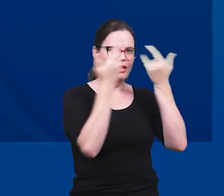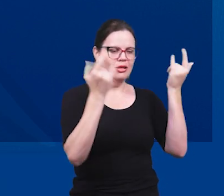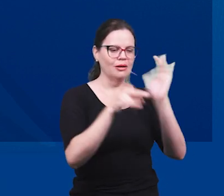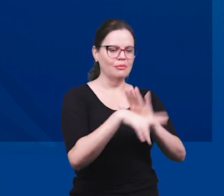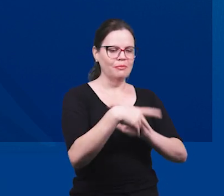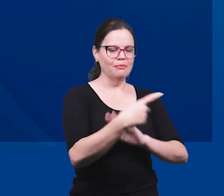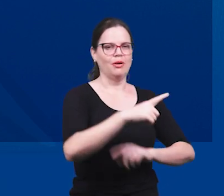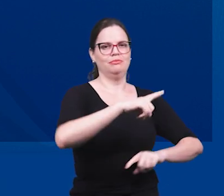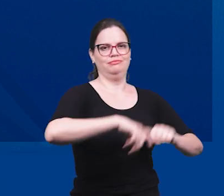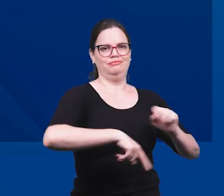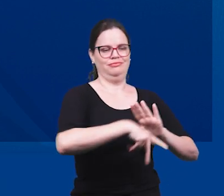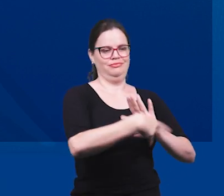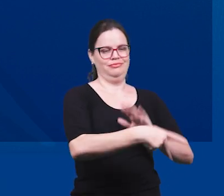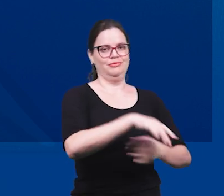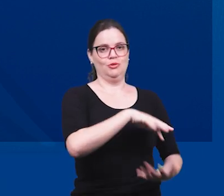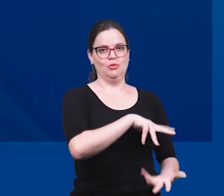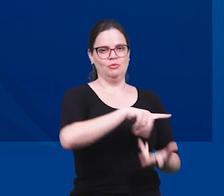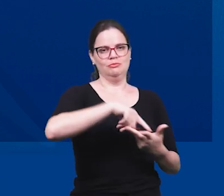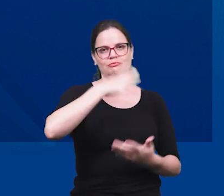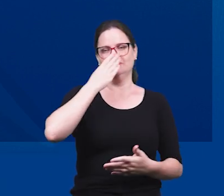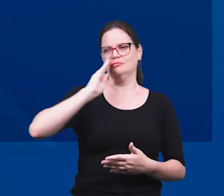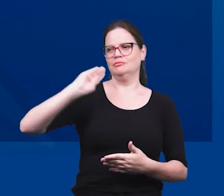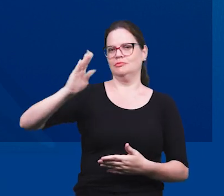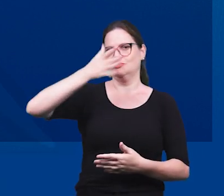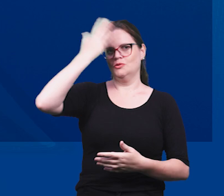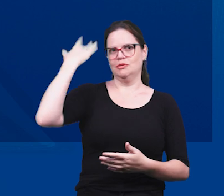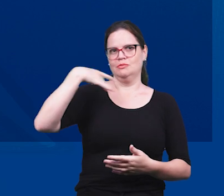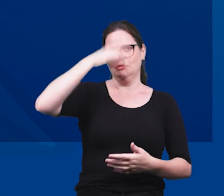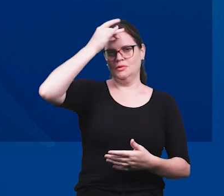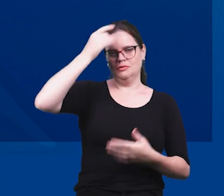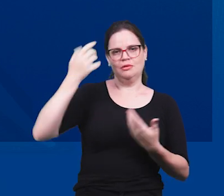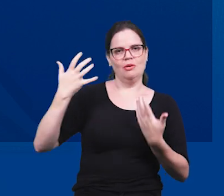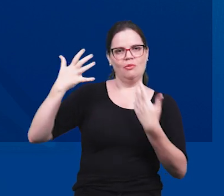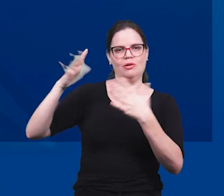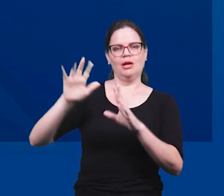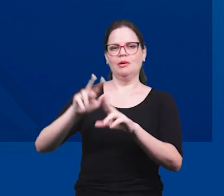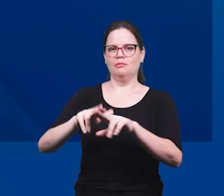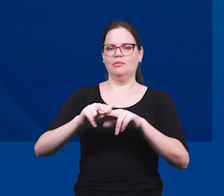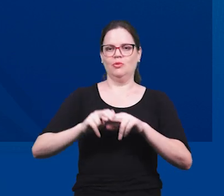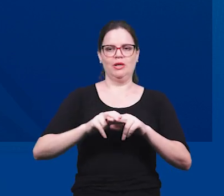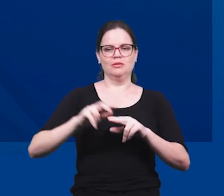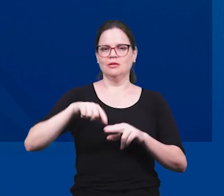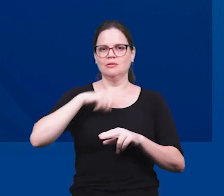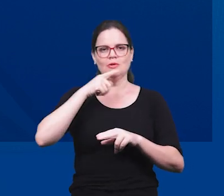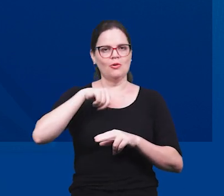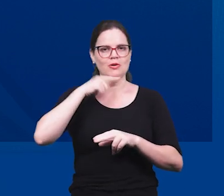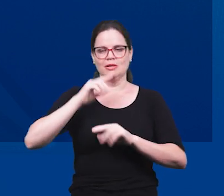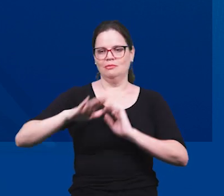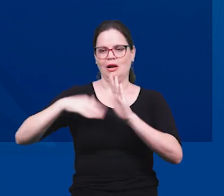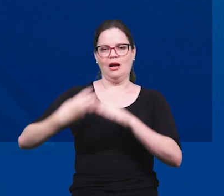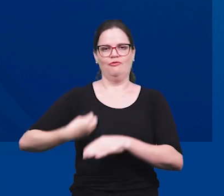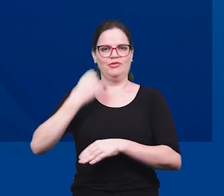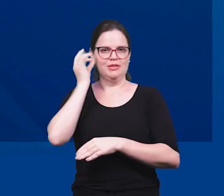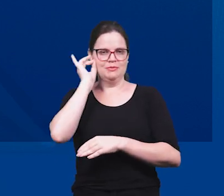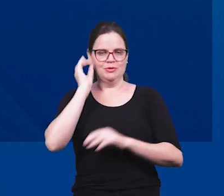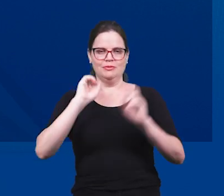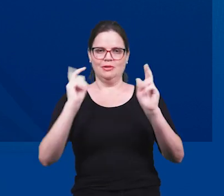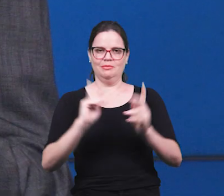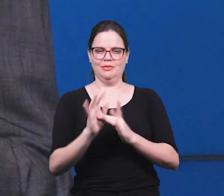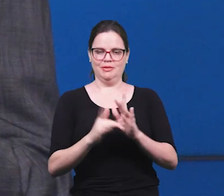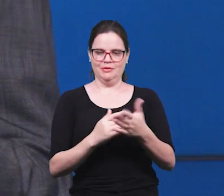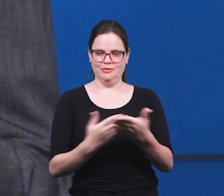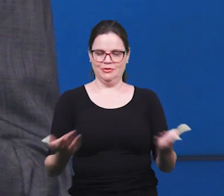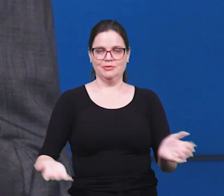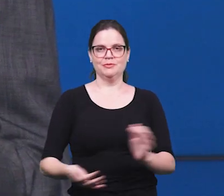Dessa forma, abandona o governo do Espírito Santo e, por isso, não há prosperidade espiritual. A paz do Senhor